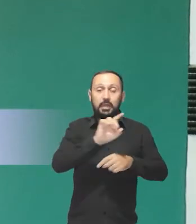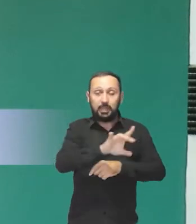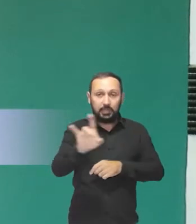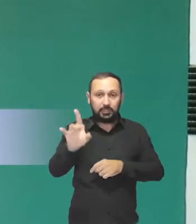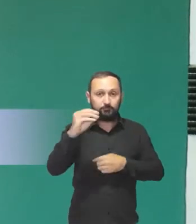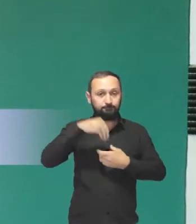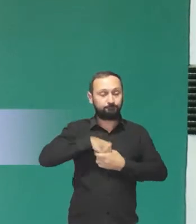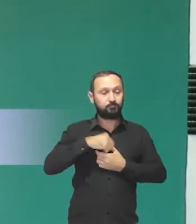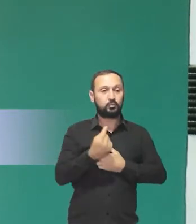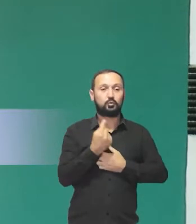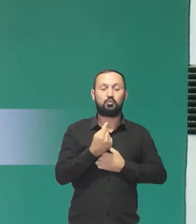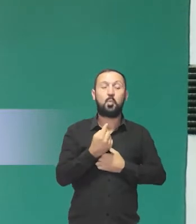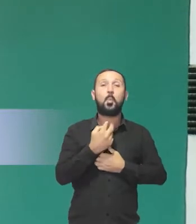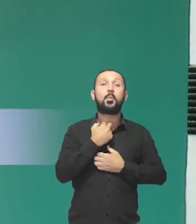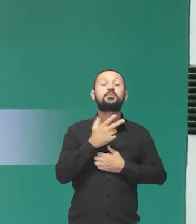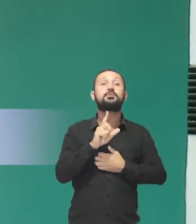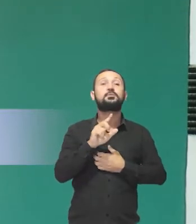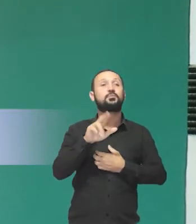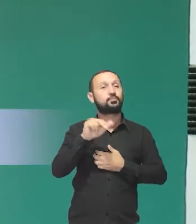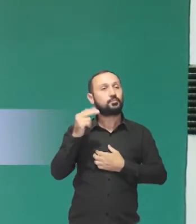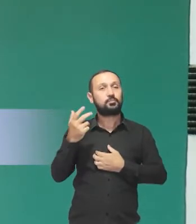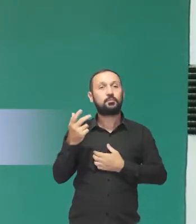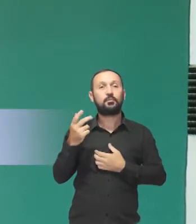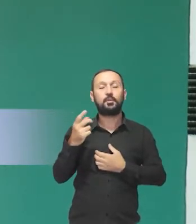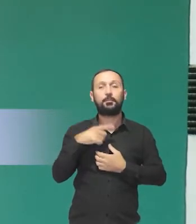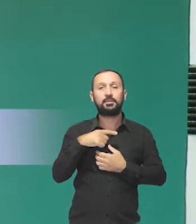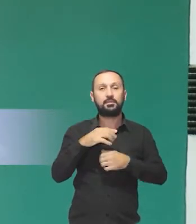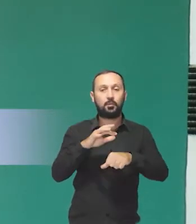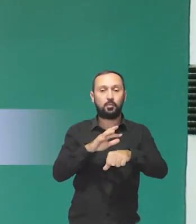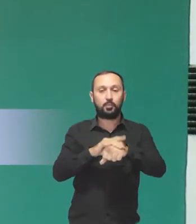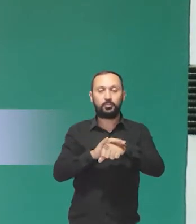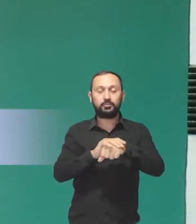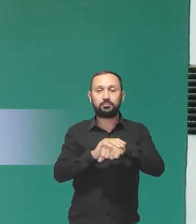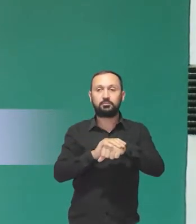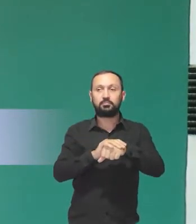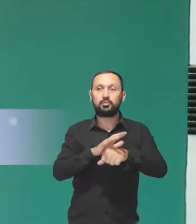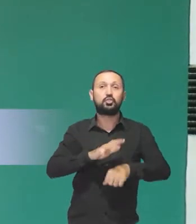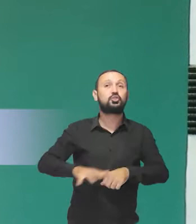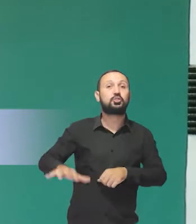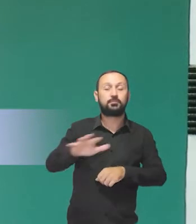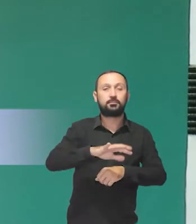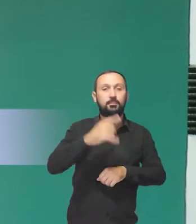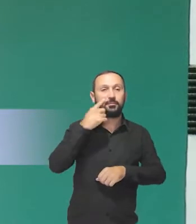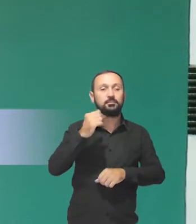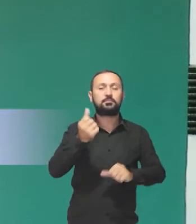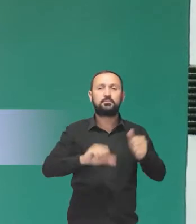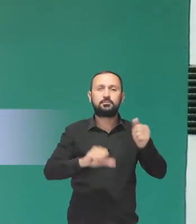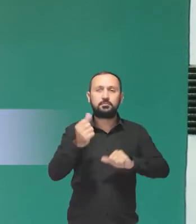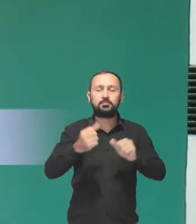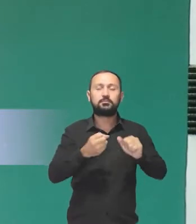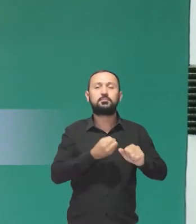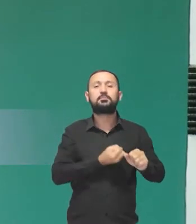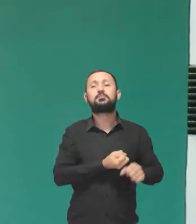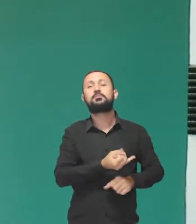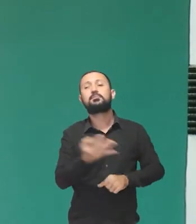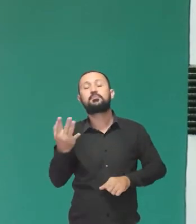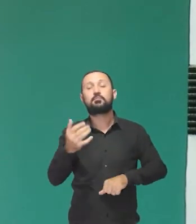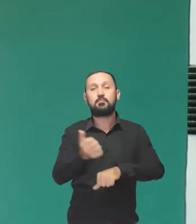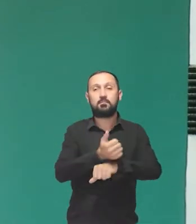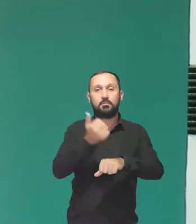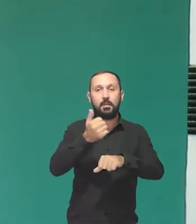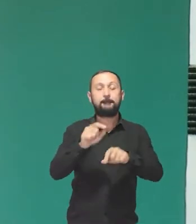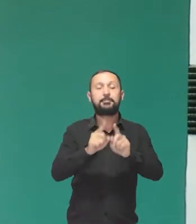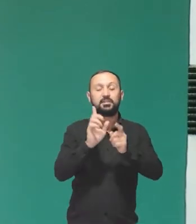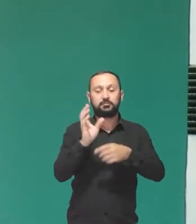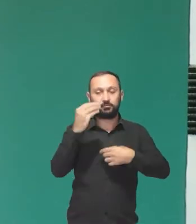do individual. Nós nunca podemos, para a gente ter um pensamento coletivo, a gente tem que fazer uma análise tabulado, qualitativo, quantitativo, mas